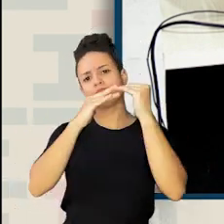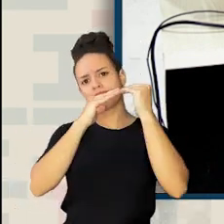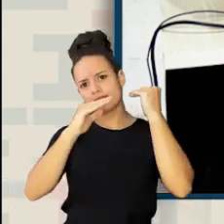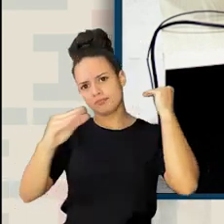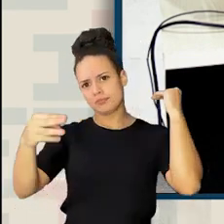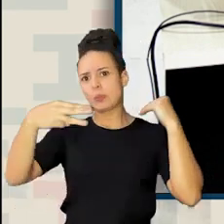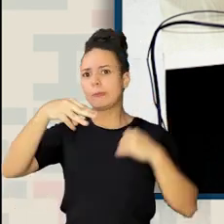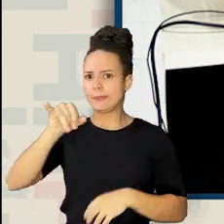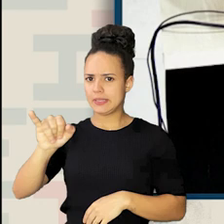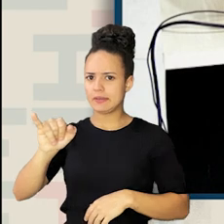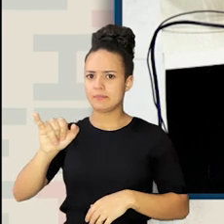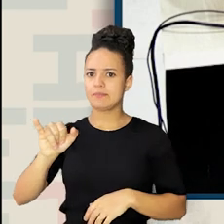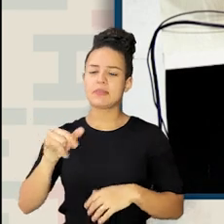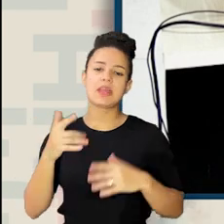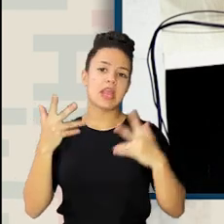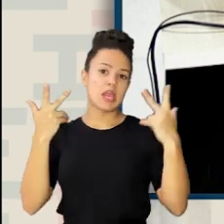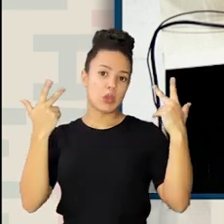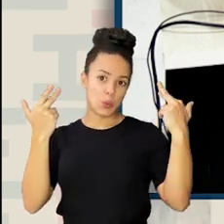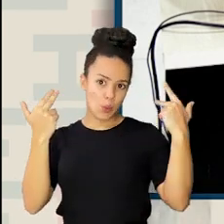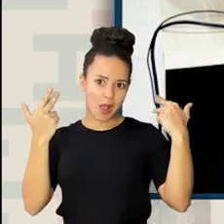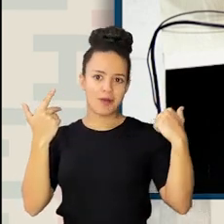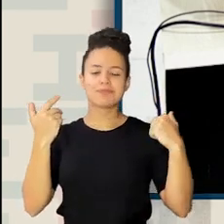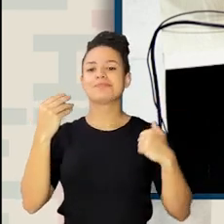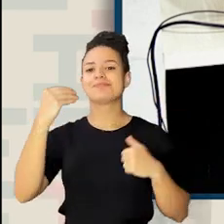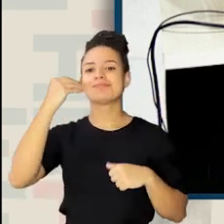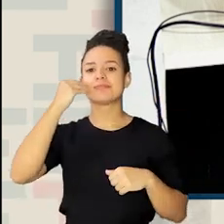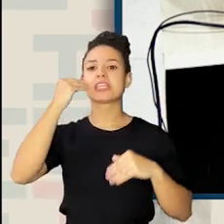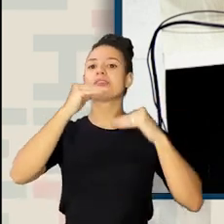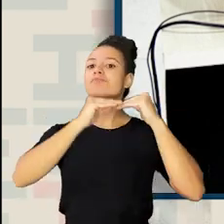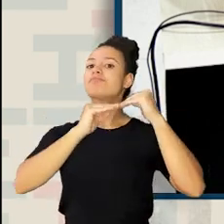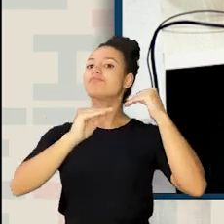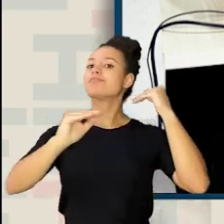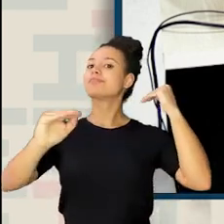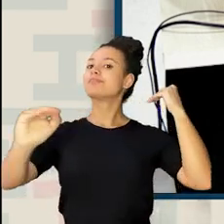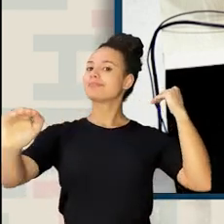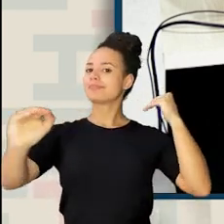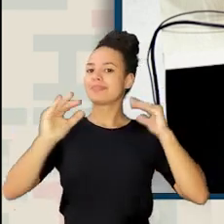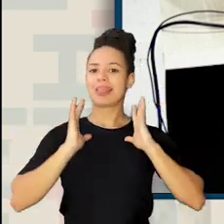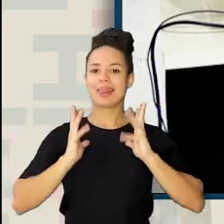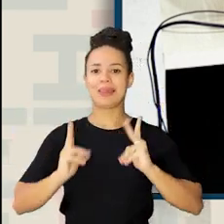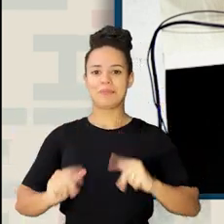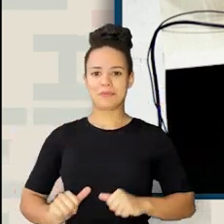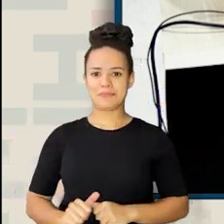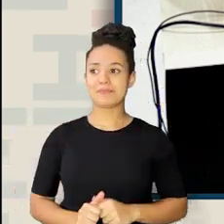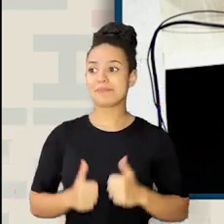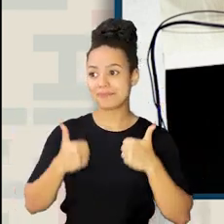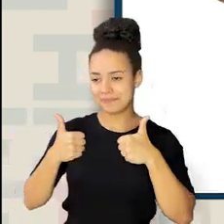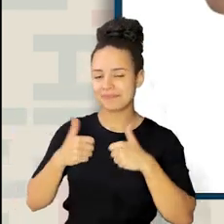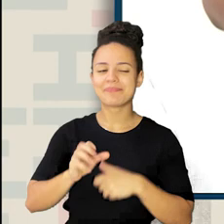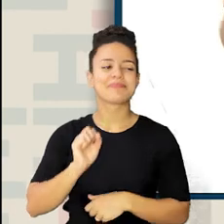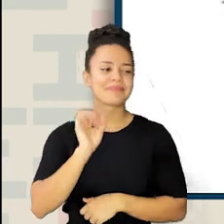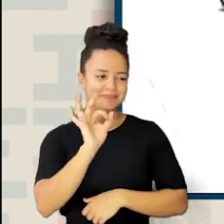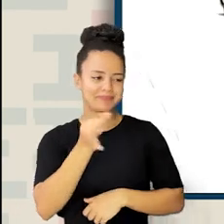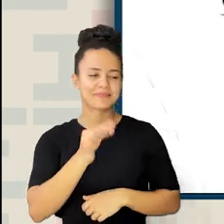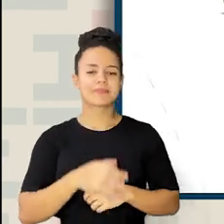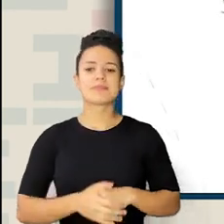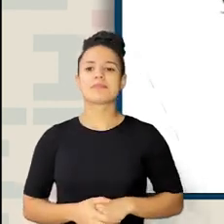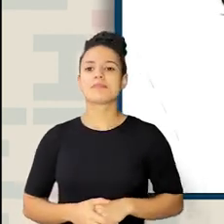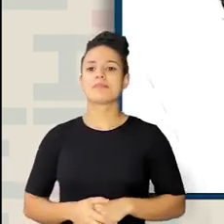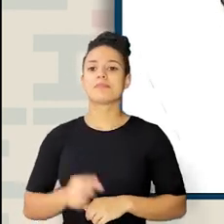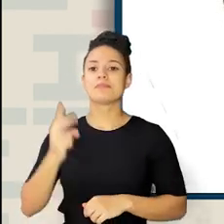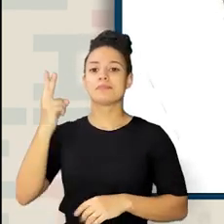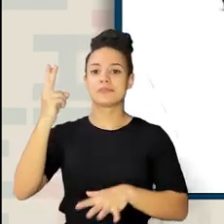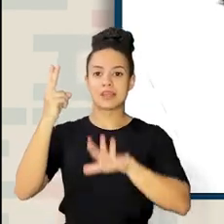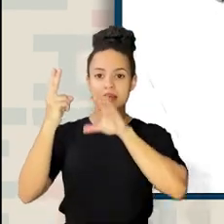tá bom? Aí vai ser a mesma coisa e tenta fazer esse som liso, tá bom? Vamos lá.